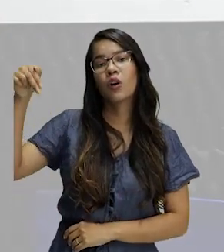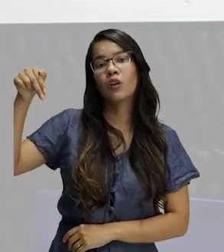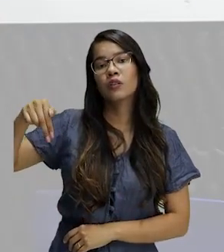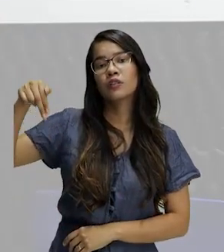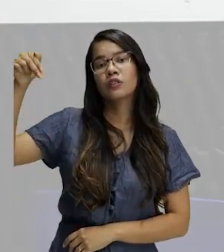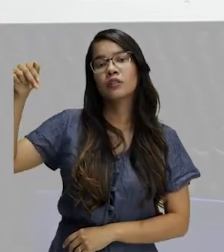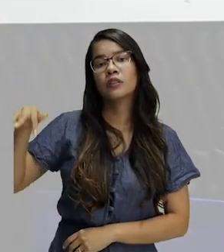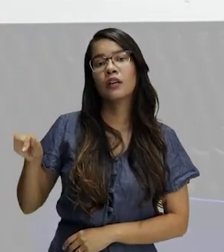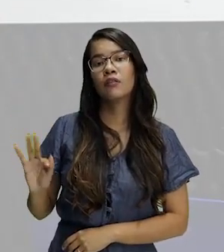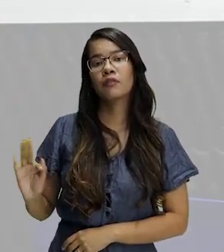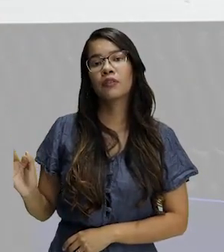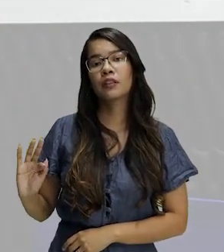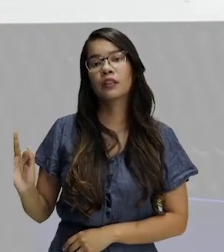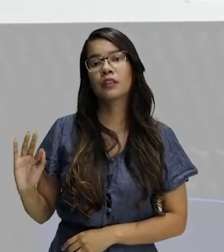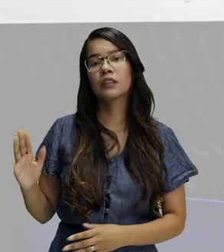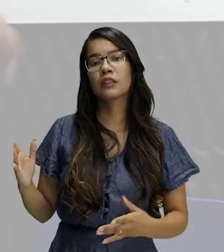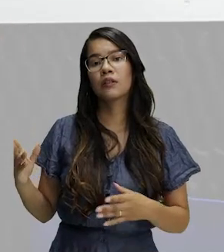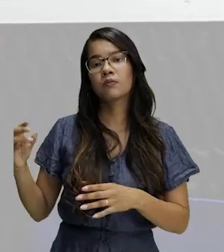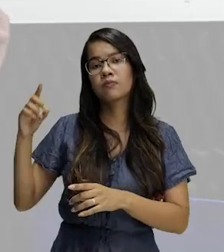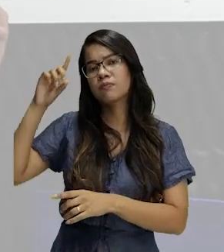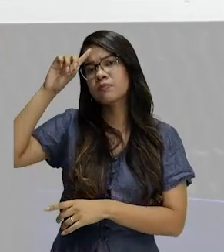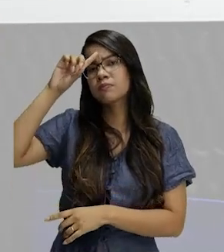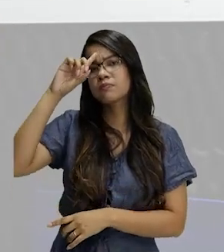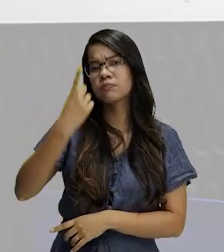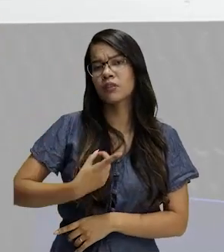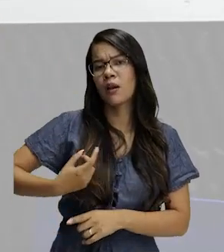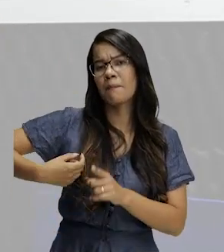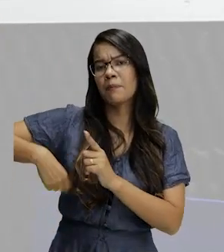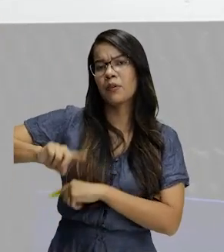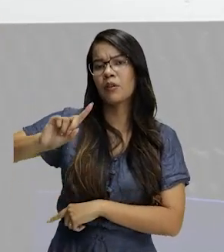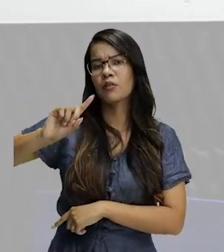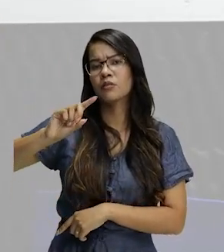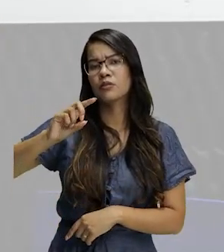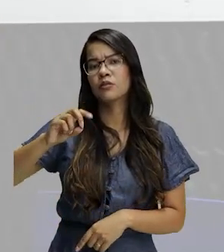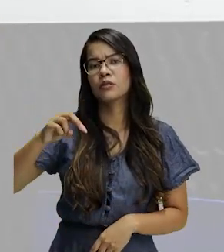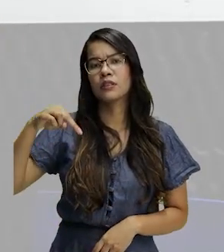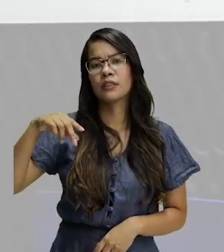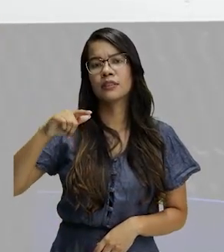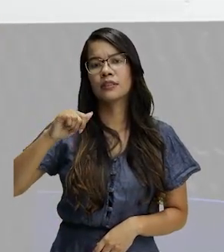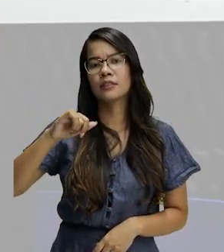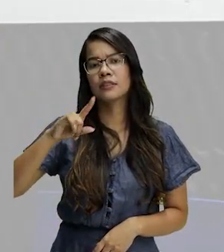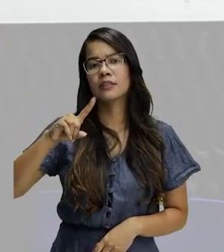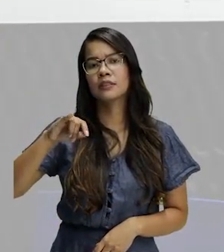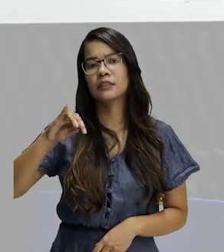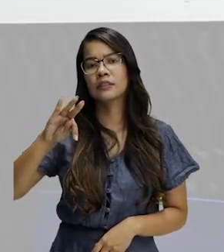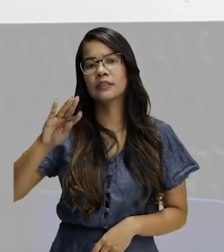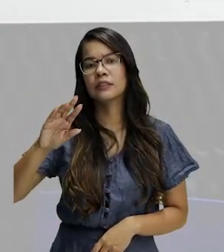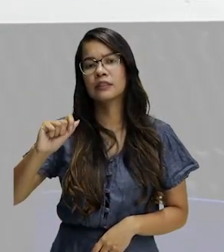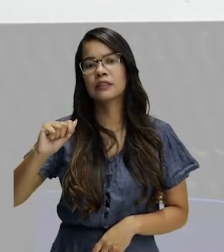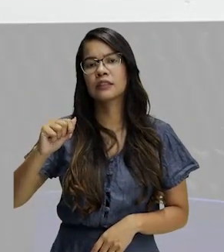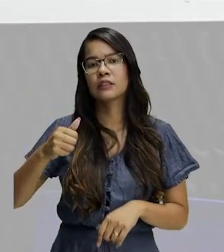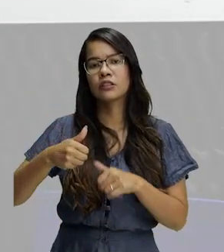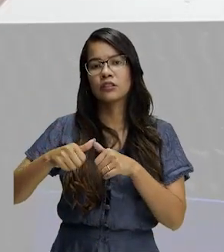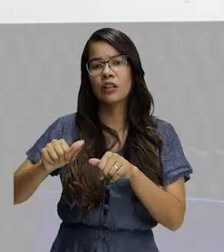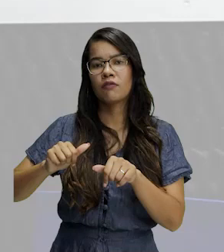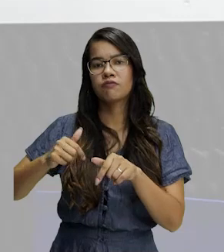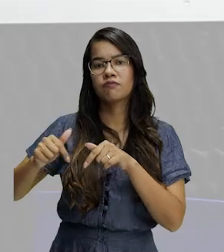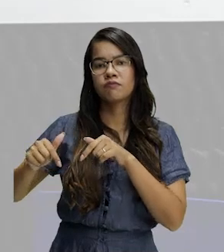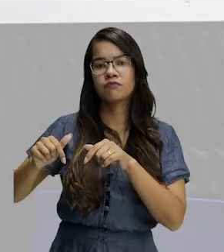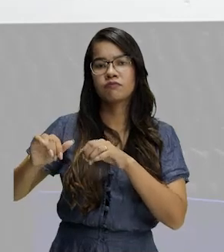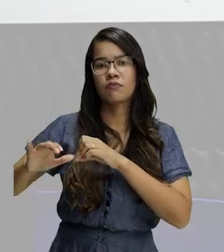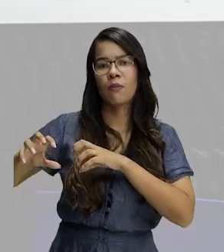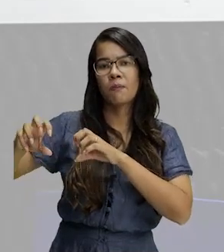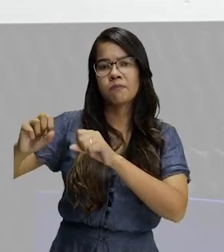na Normandia, e eles expulsam os nazistas que estavam tomando o poder no norte da